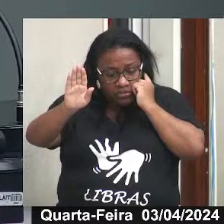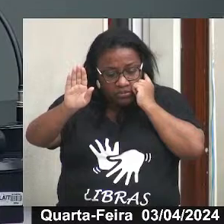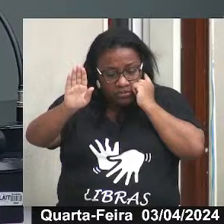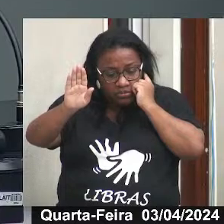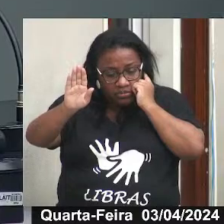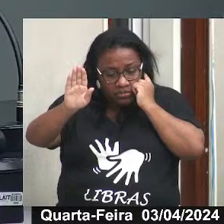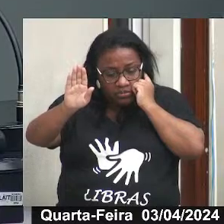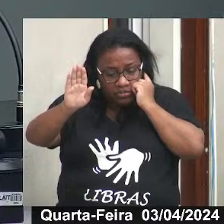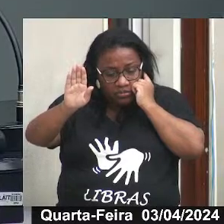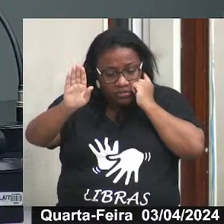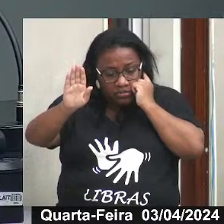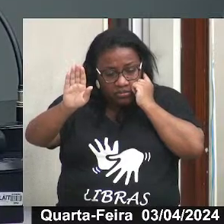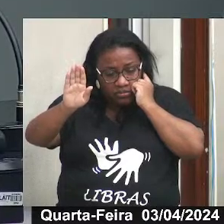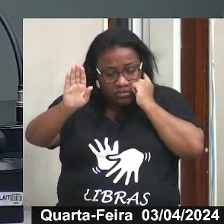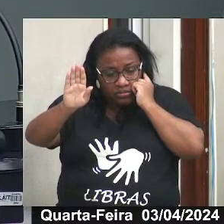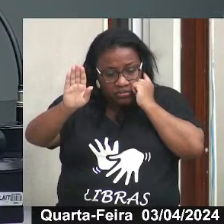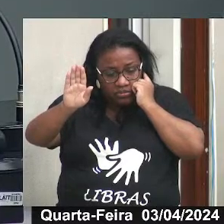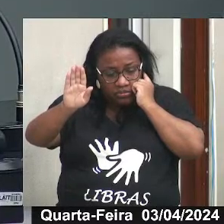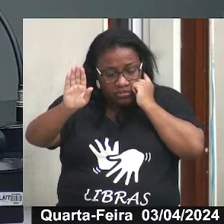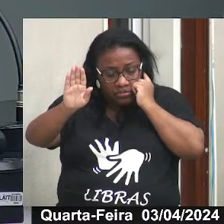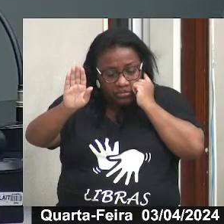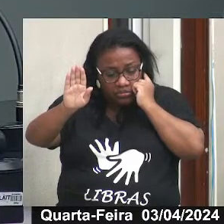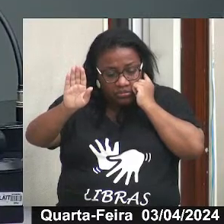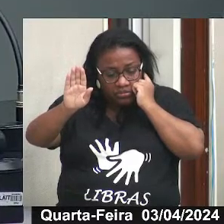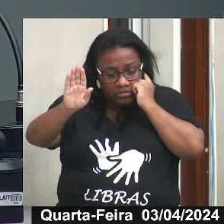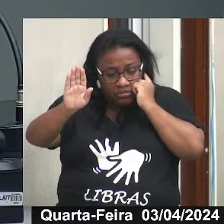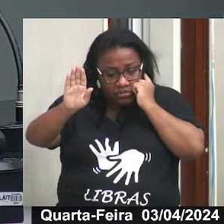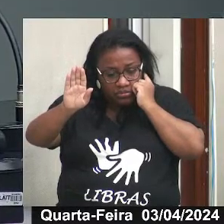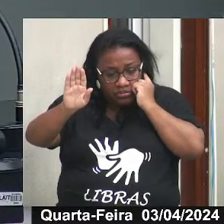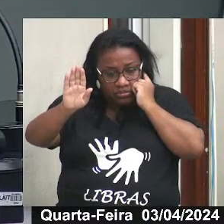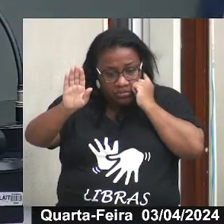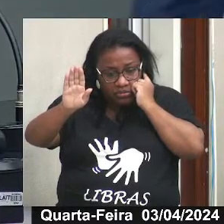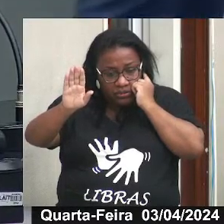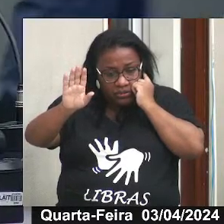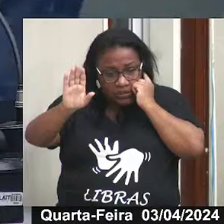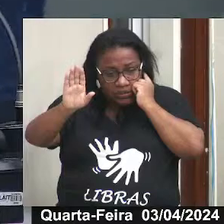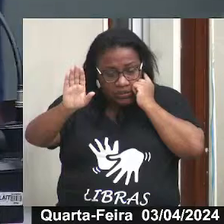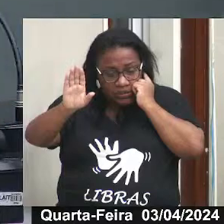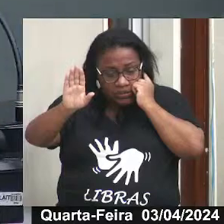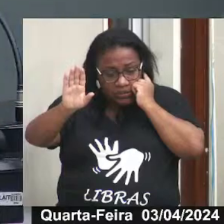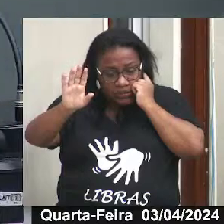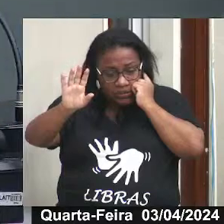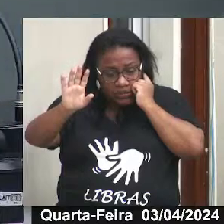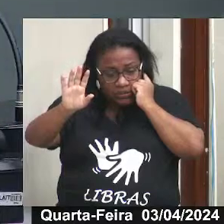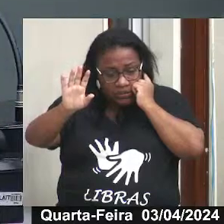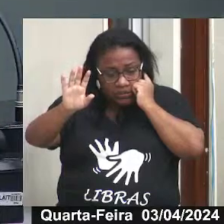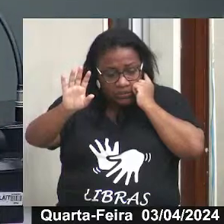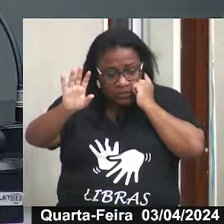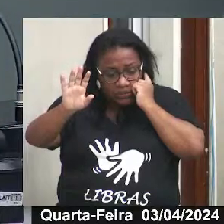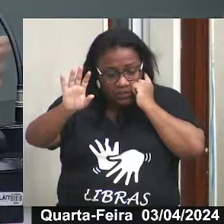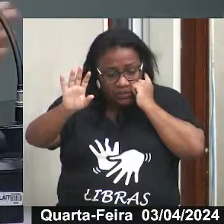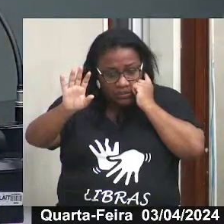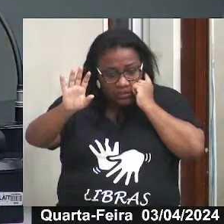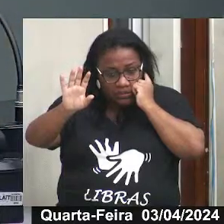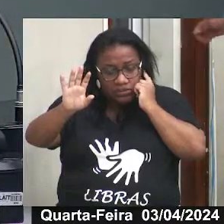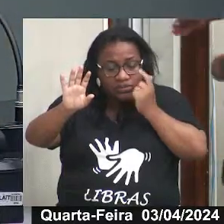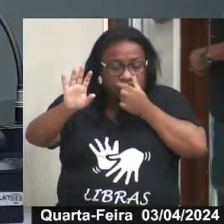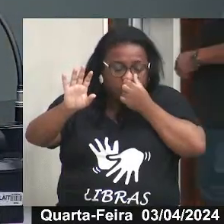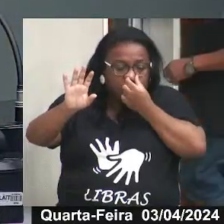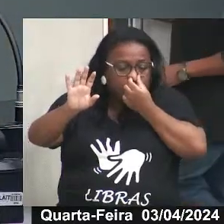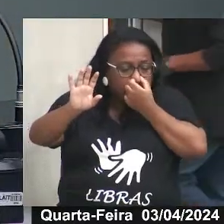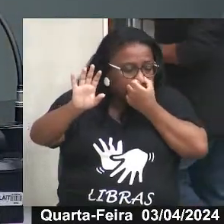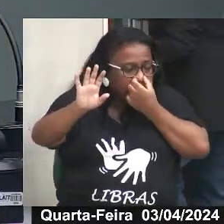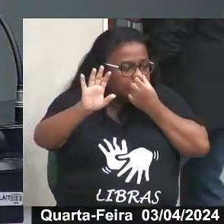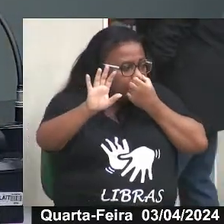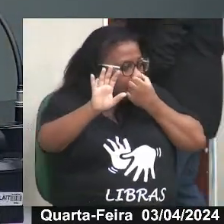dos deputados federais, bater na porta lá do governo federal, a mesma coisa bater na porta do governador, dos deputados estaduais. Prova disso